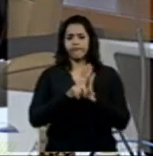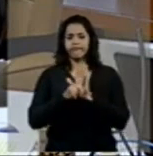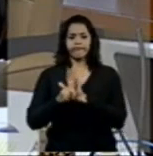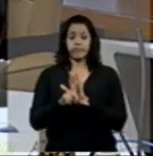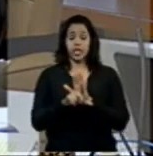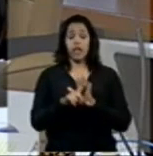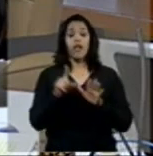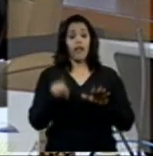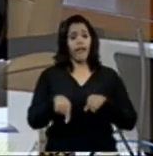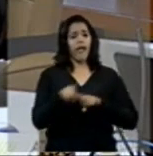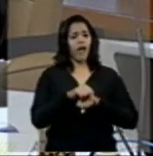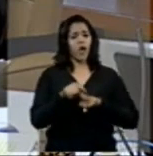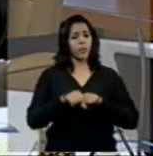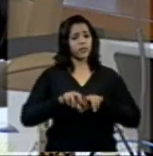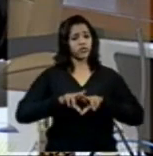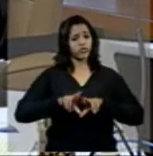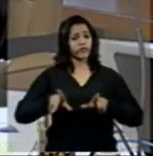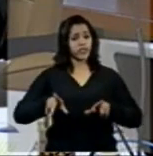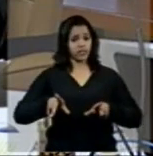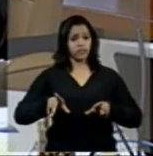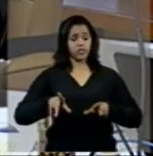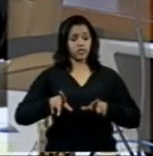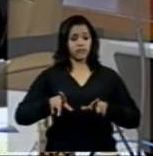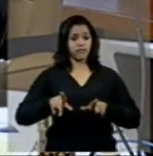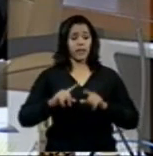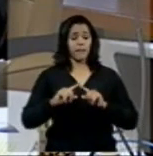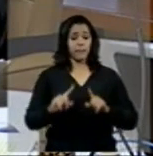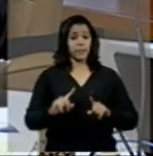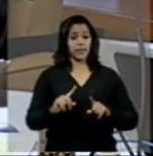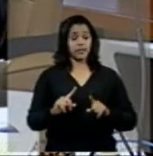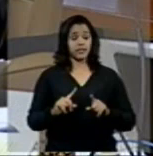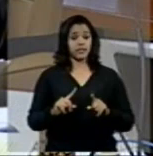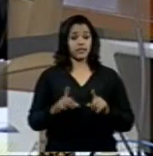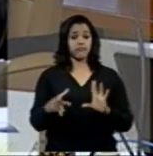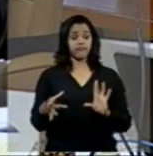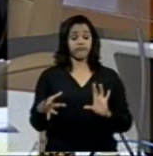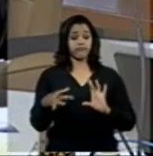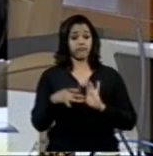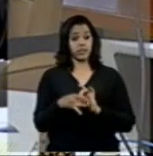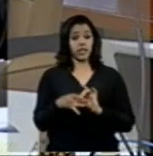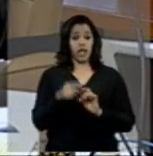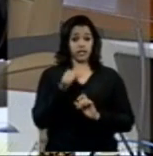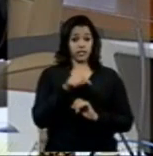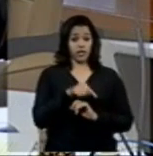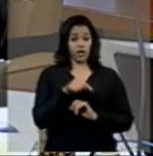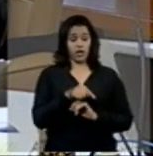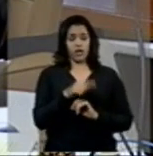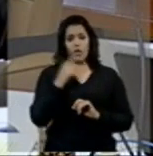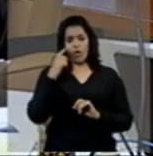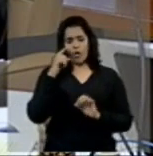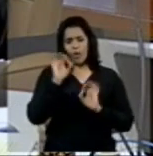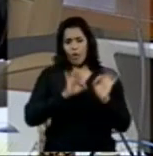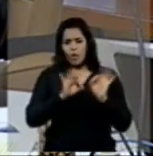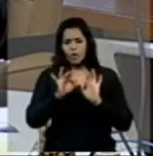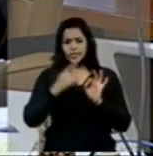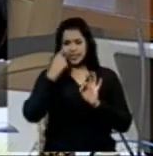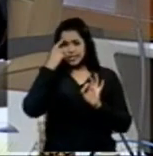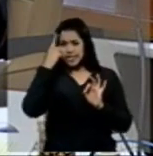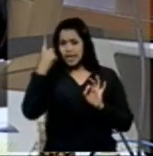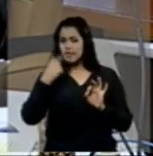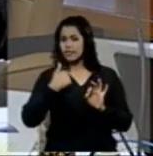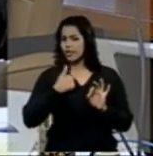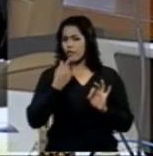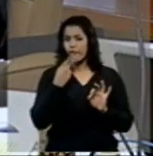São argumentos distintos, mas essencialmente ligados a essa ordem de ideias. Não vou,